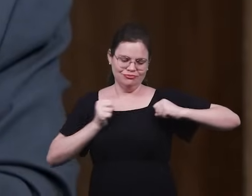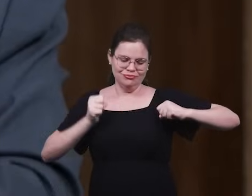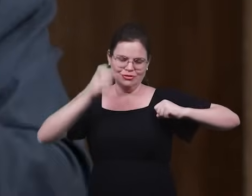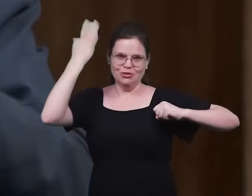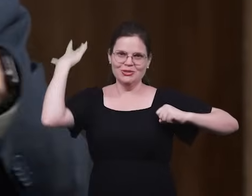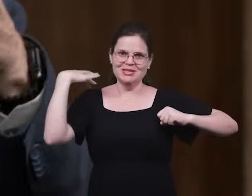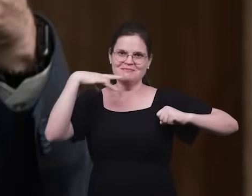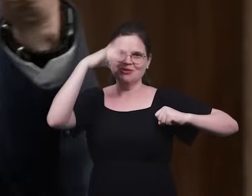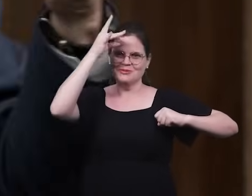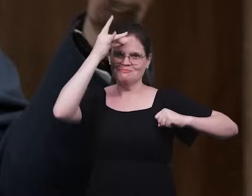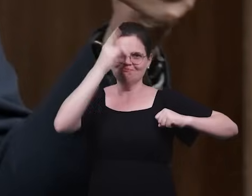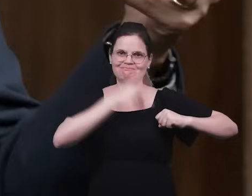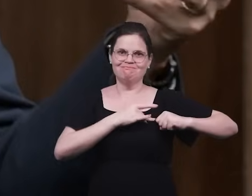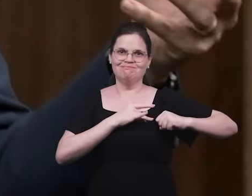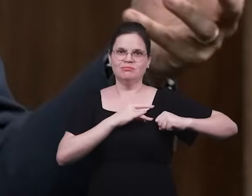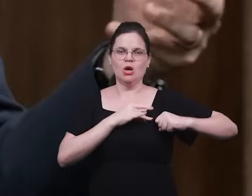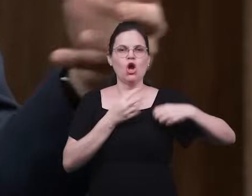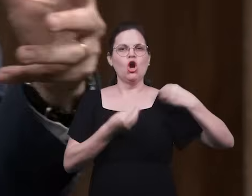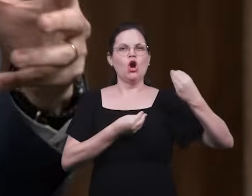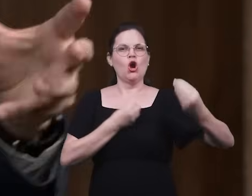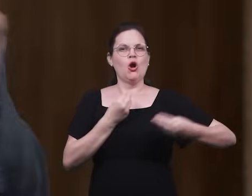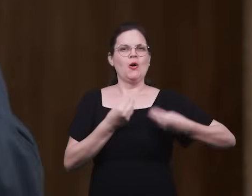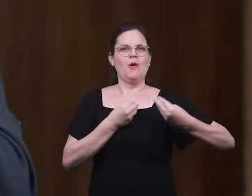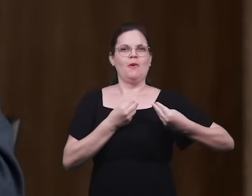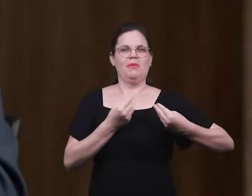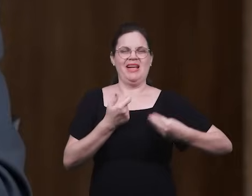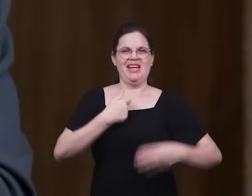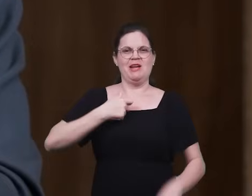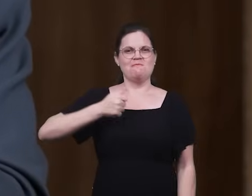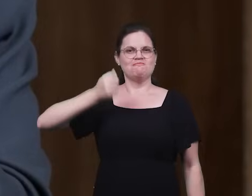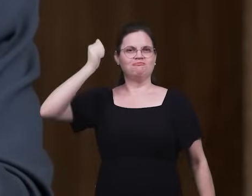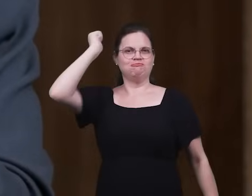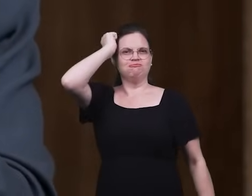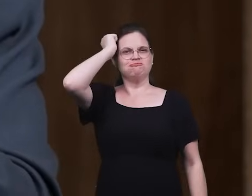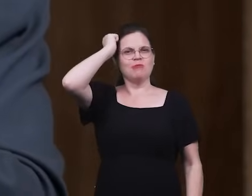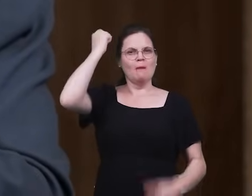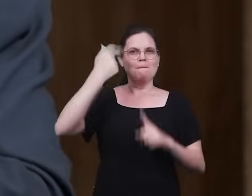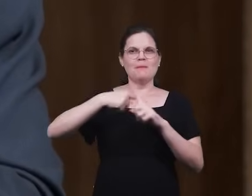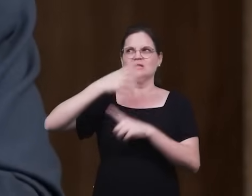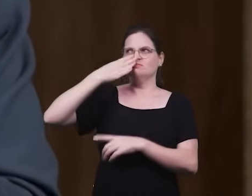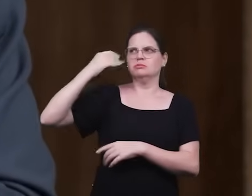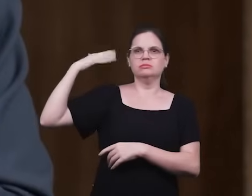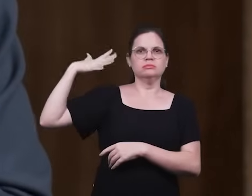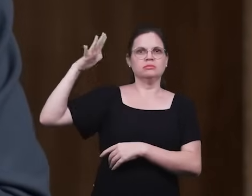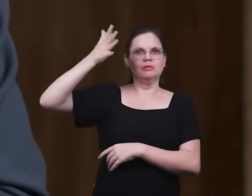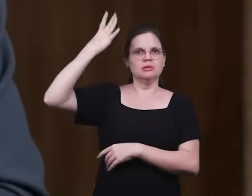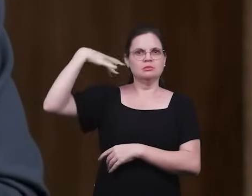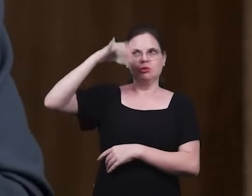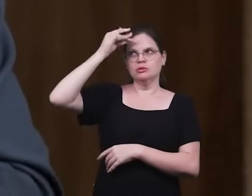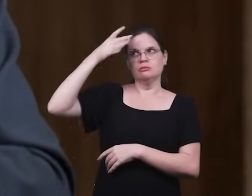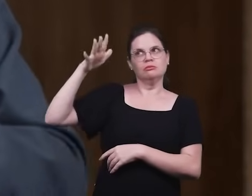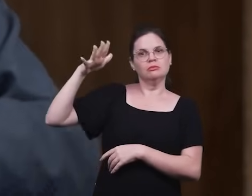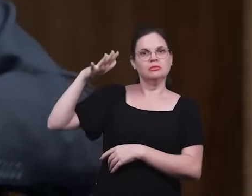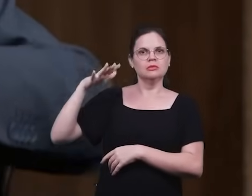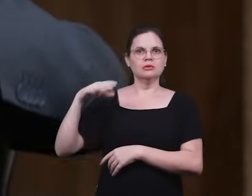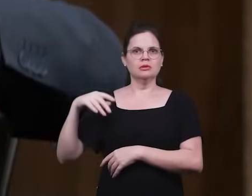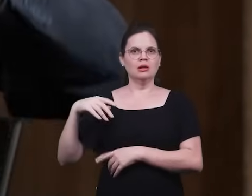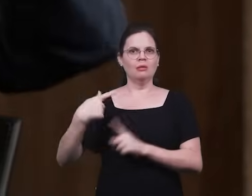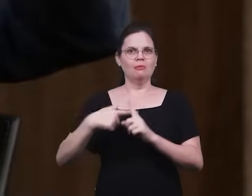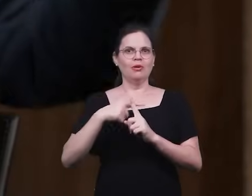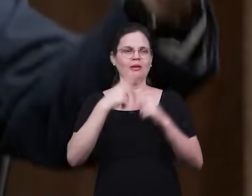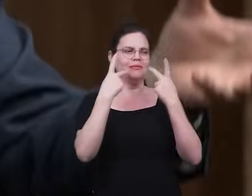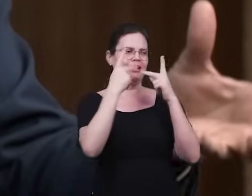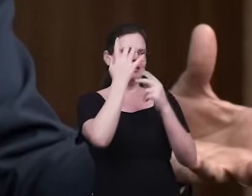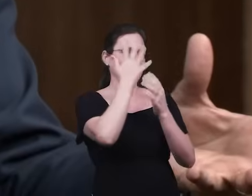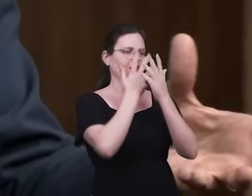Amém não tem arrependimento não existe vida transformada por uma pregação bonita por uma